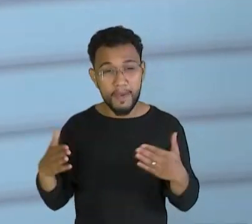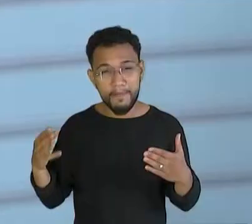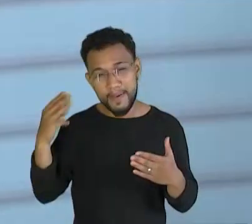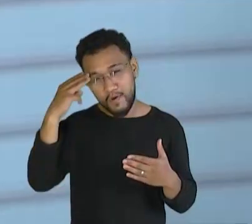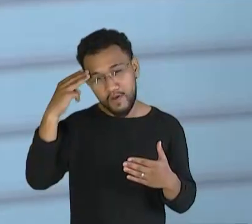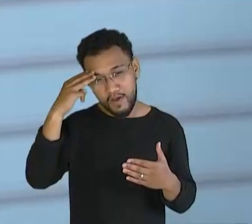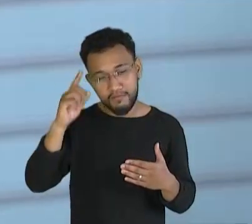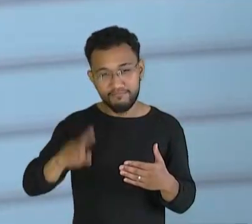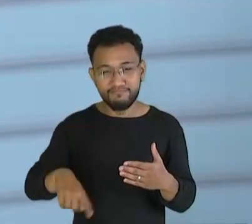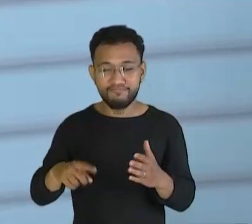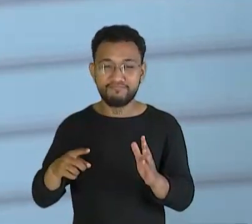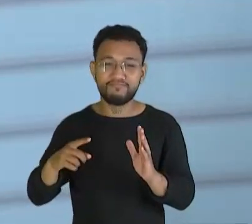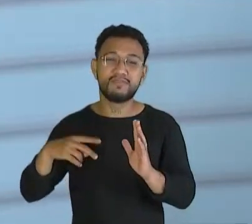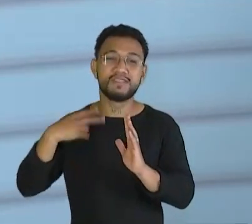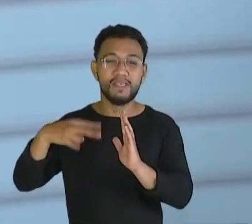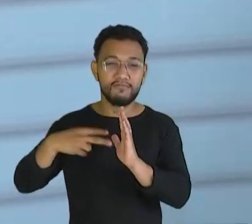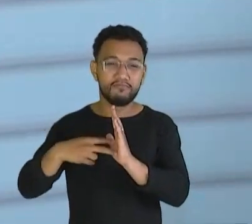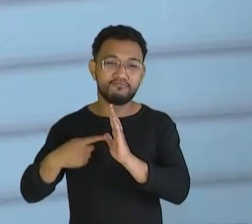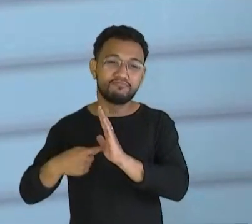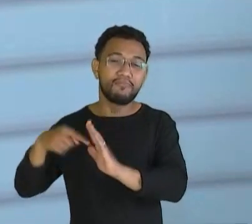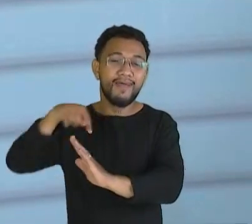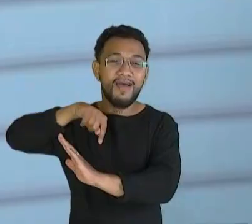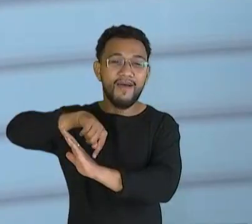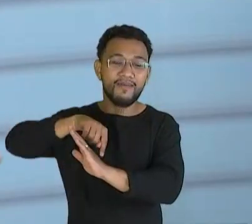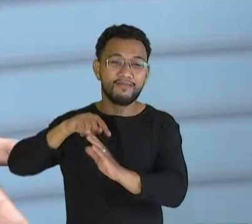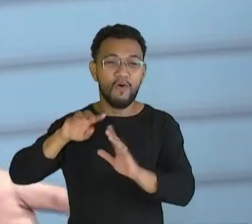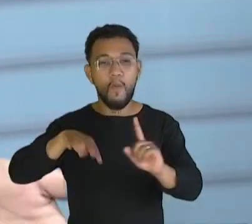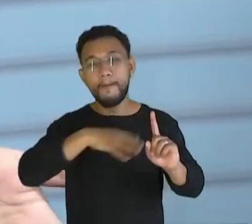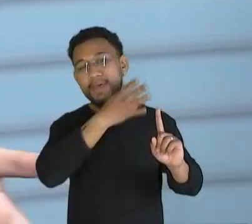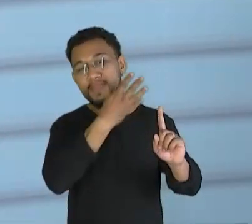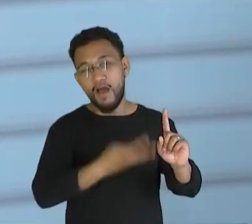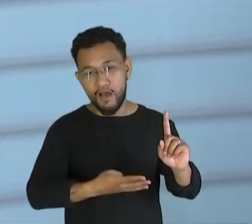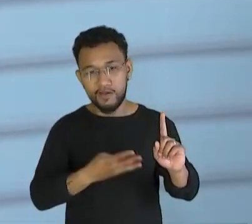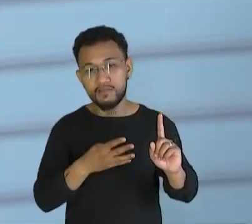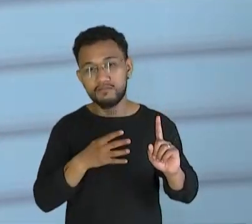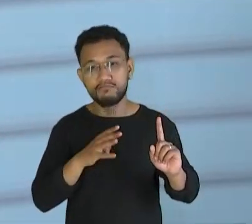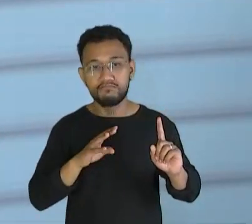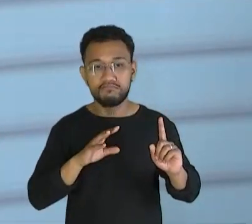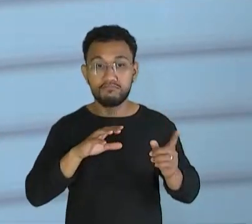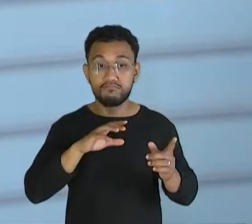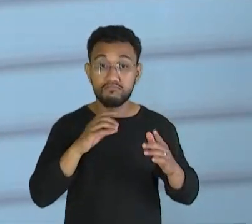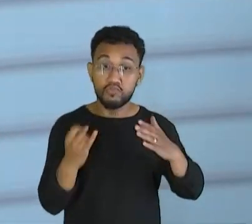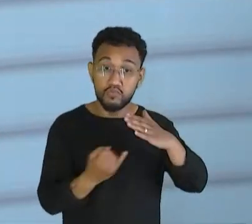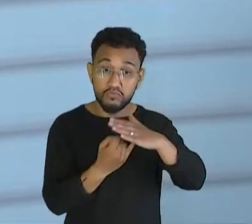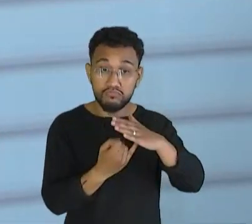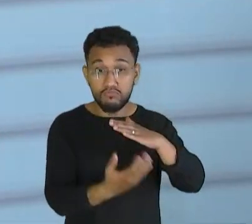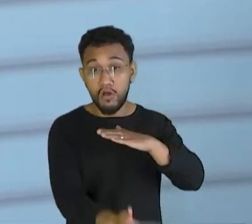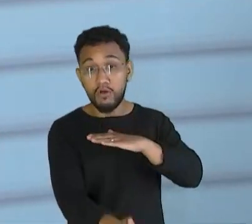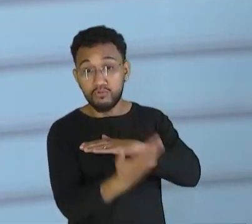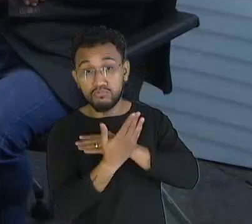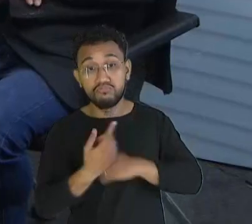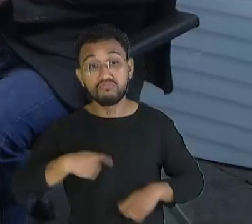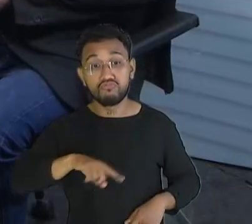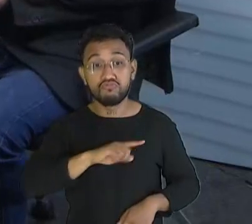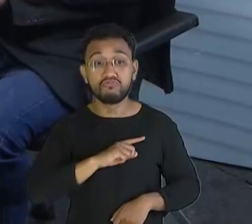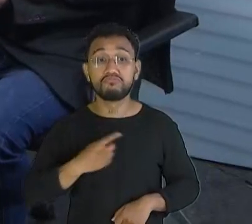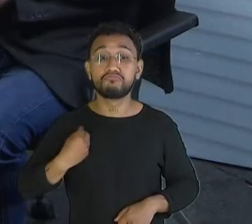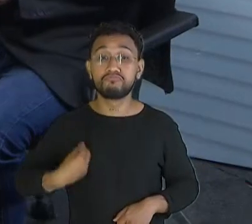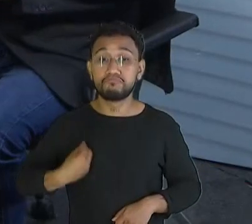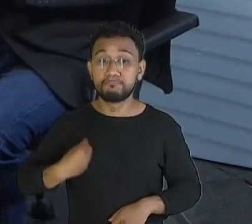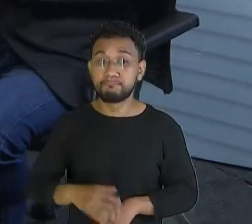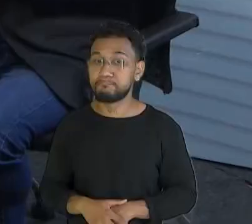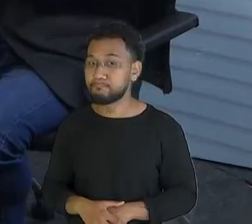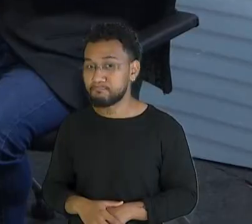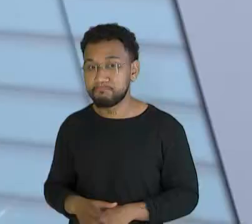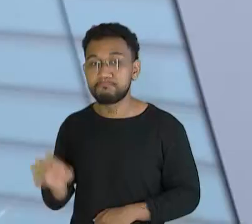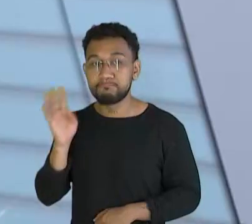forma simbólica e uma homenagem nossa... a essa instituição que basicamente mudou a nossa vida. Legal. A Vitória